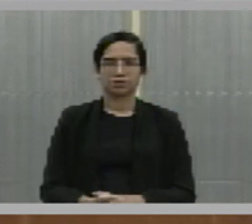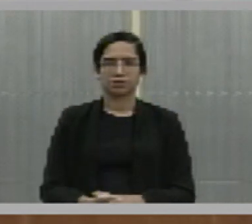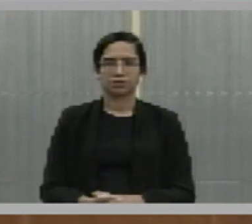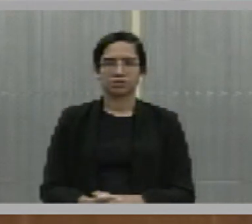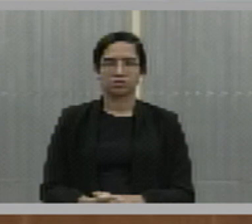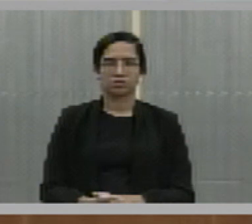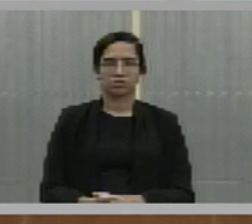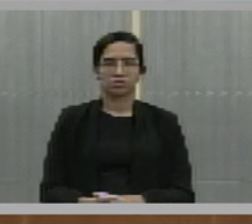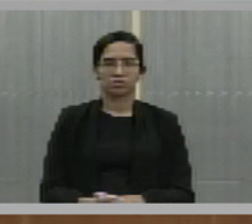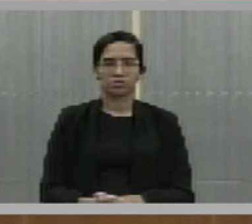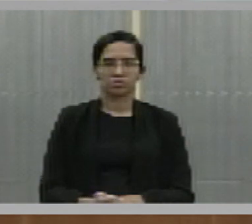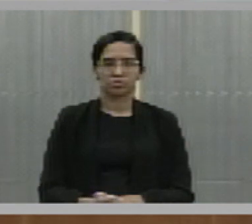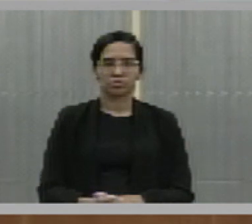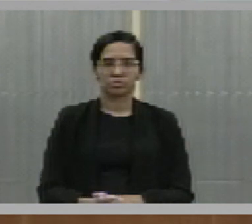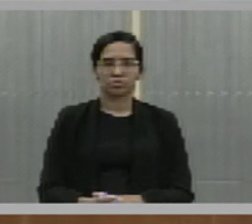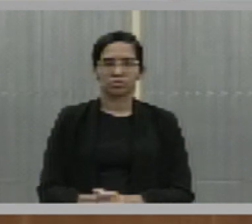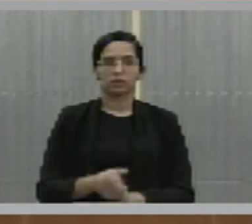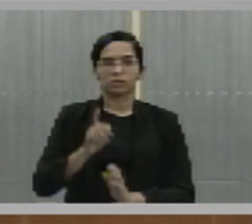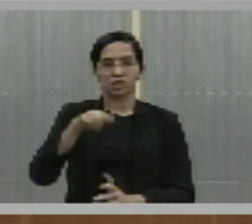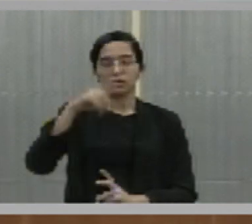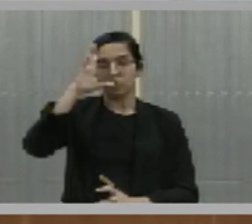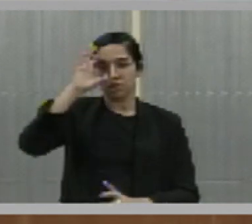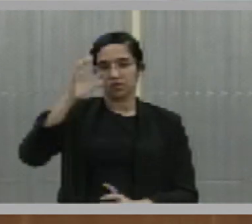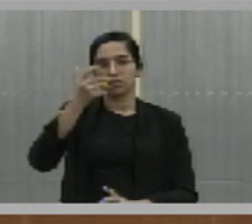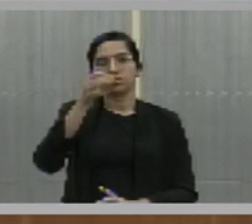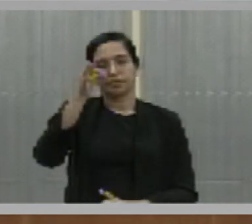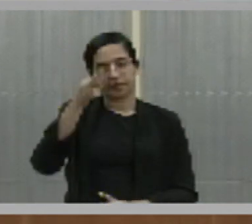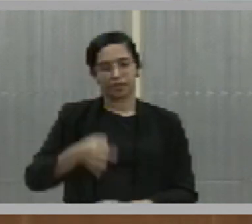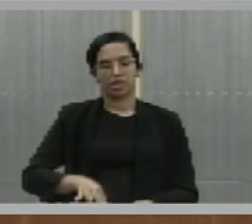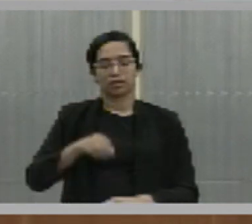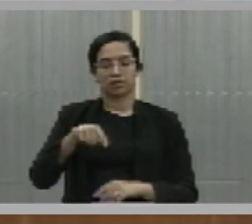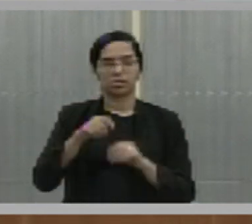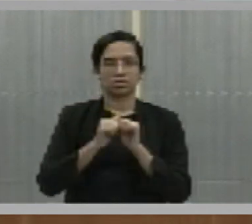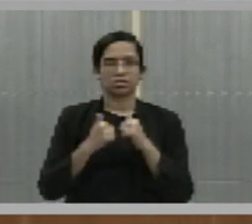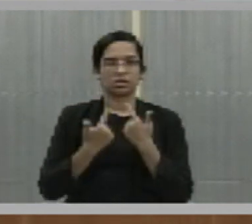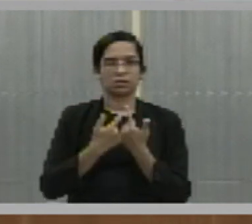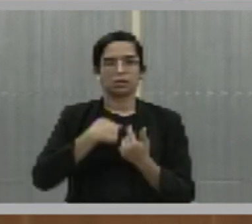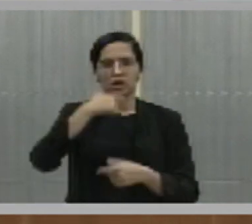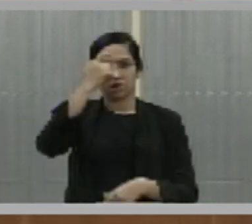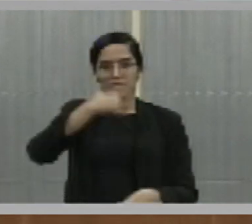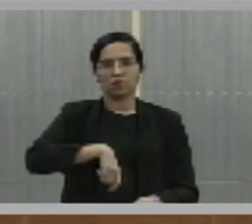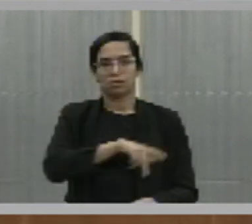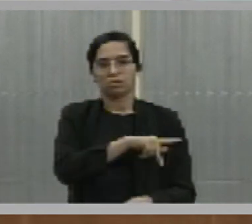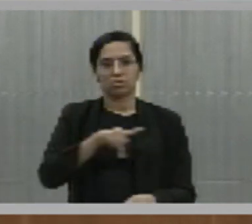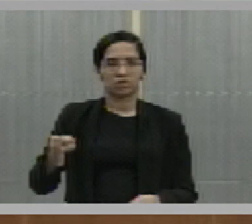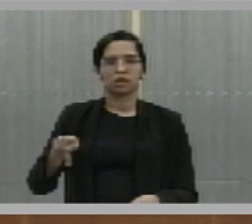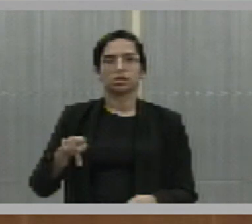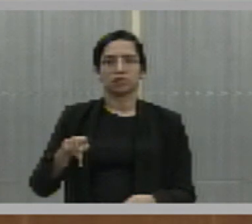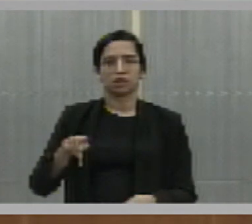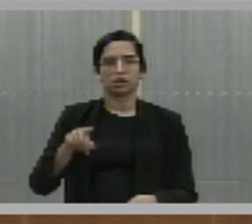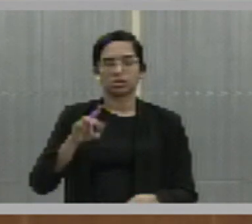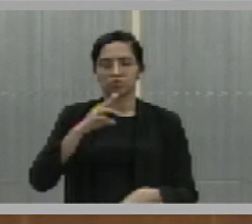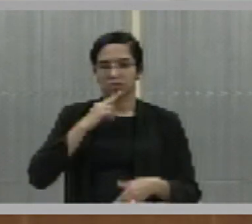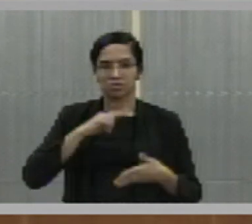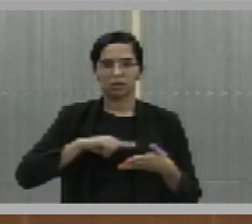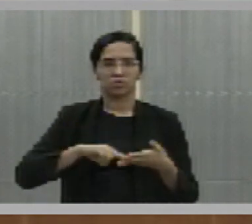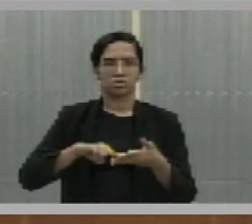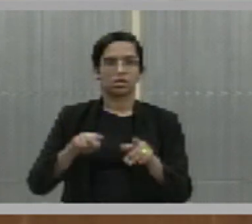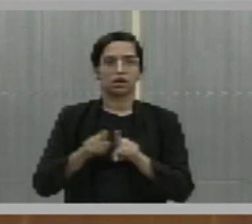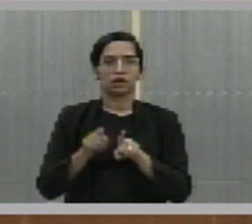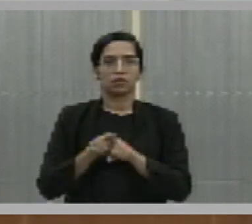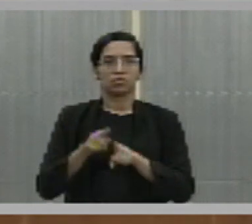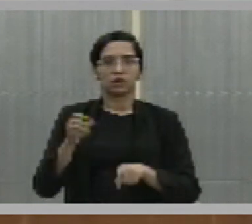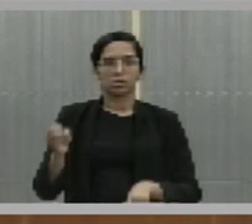efetivamente. É uma decisão correta dessa casa. Eu, como presidente, só estou encaminhando. E uma novidade que a